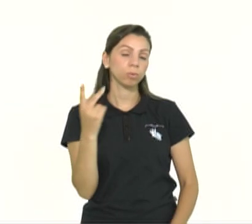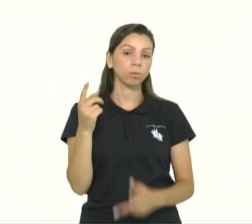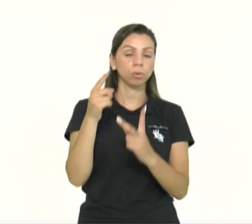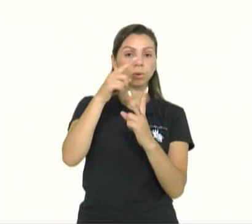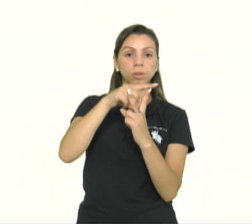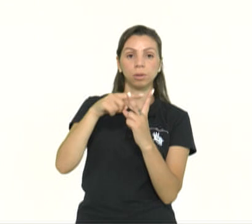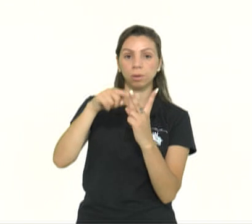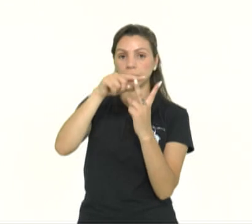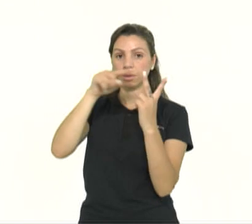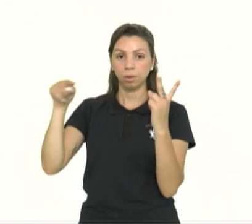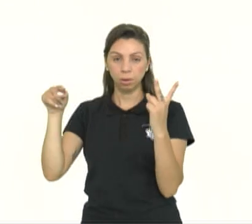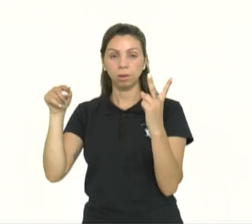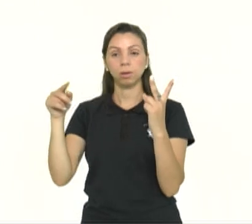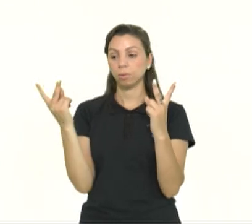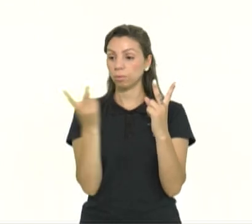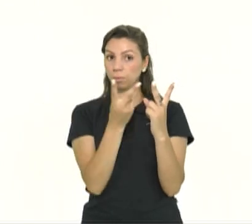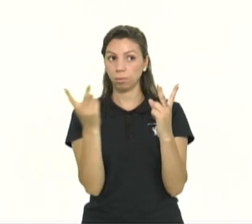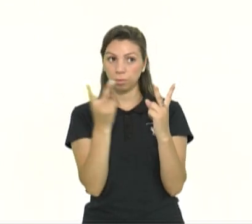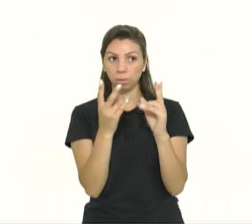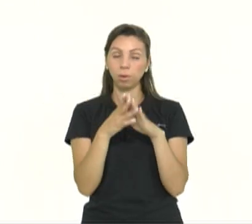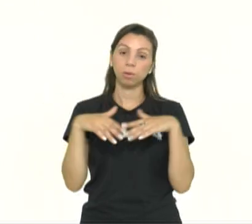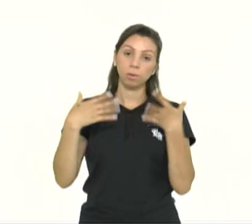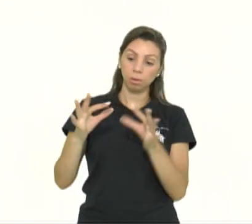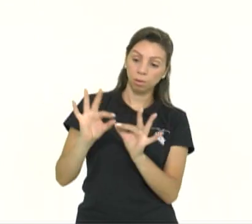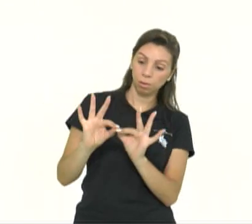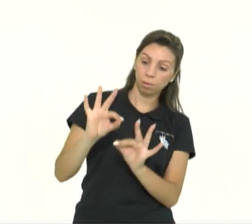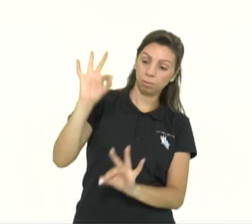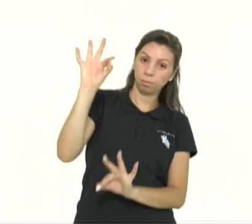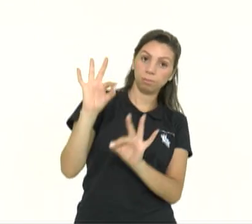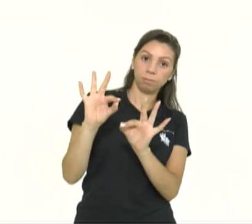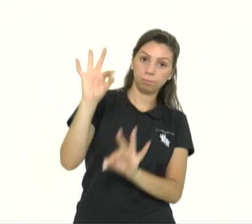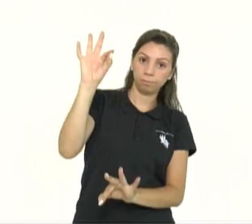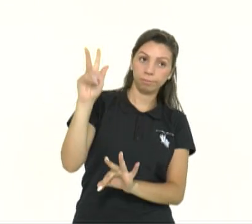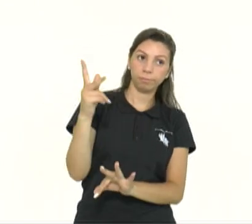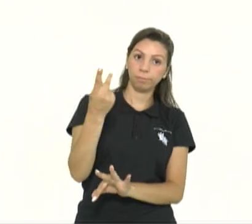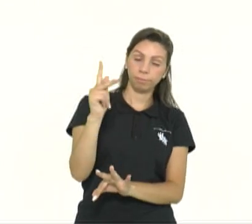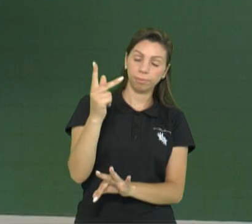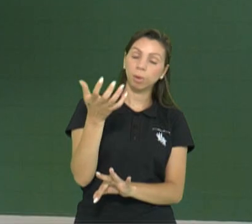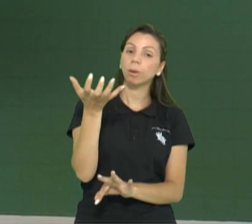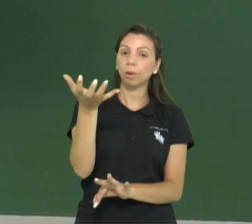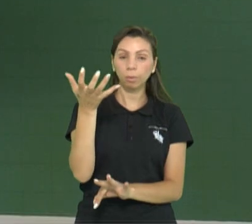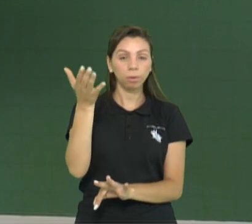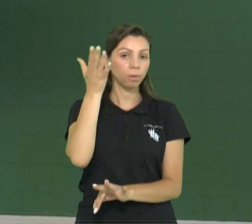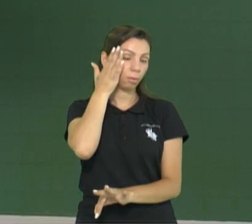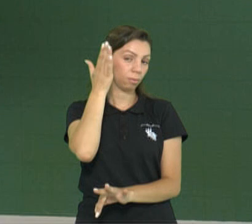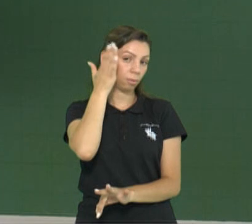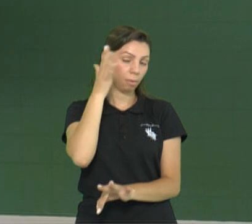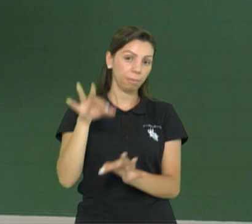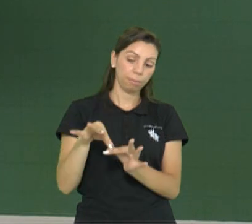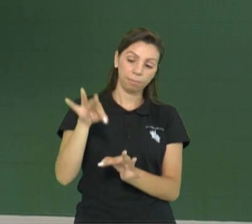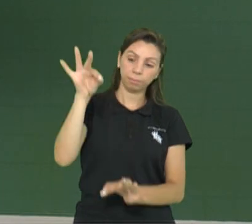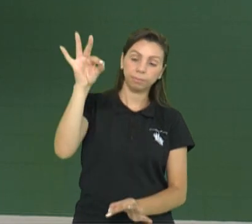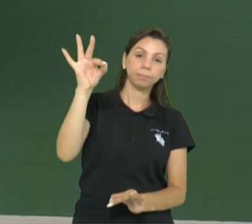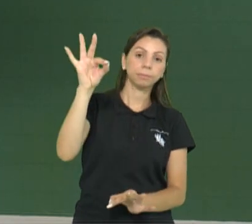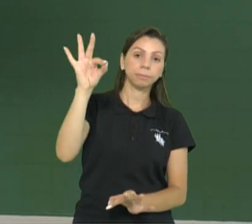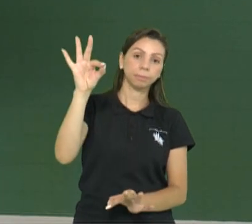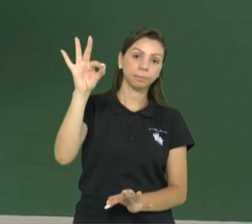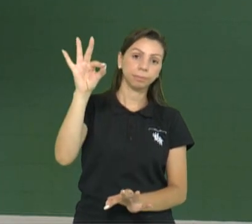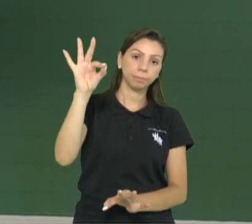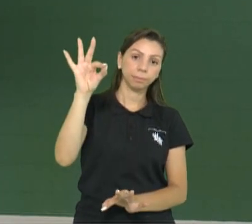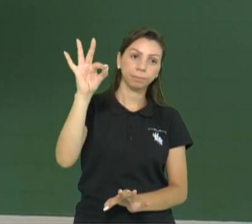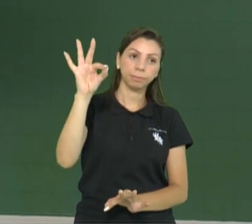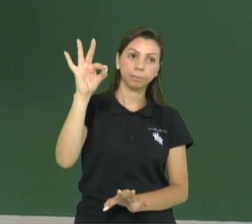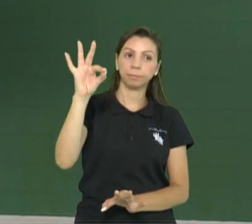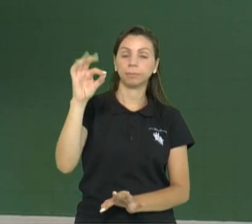membros, portanto, esta altura aqui, que é a altura que nos interessa aqui, que do nosso tronco de